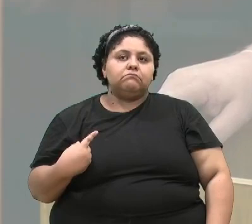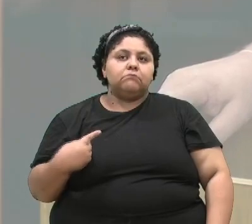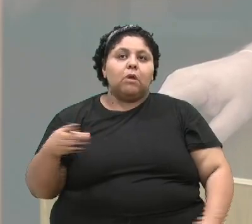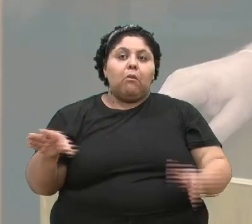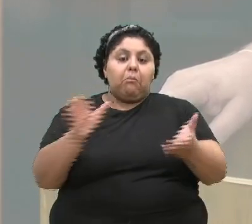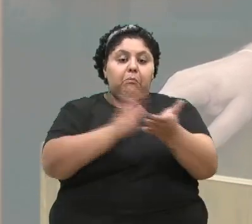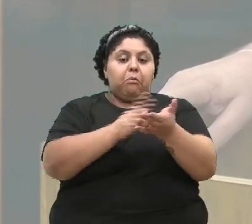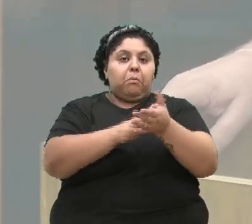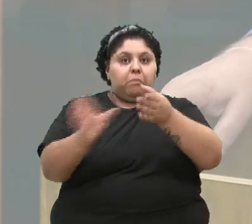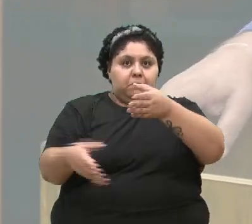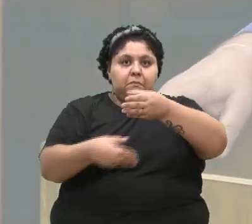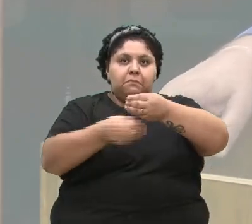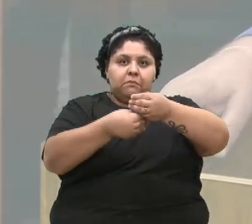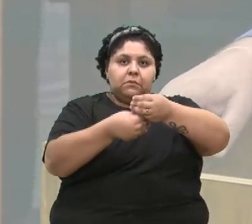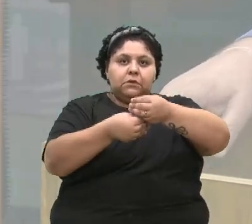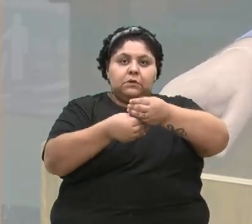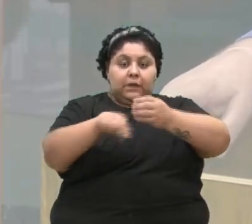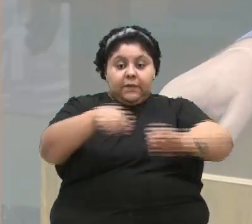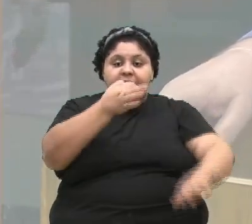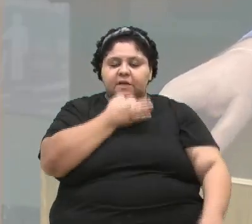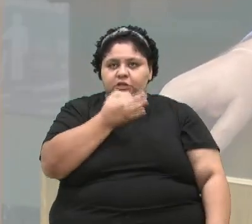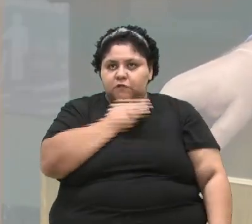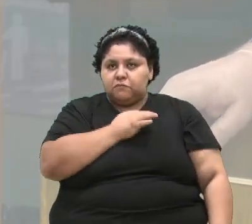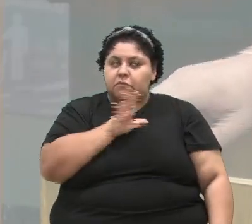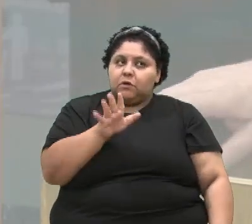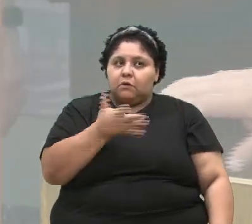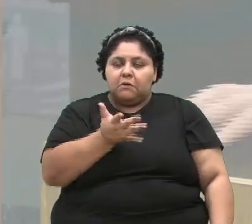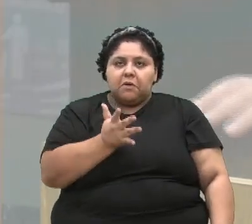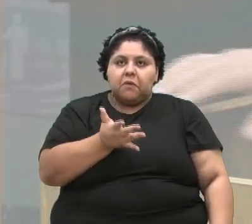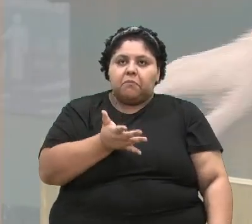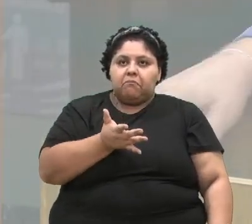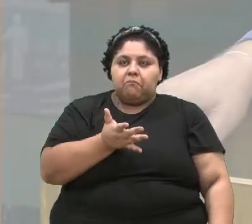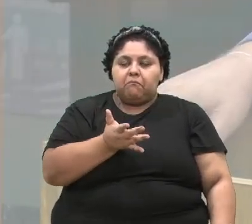emendas para Caxias, né? Então eu digo que é